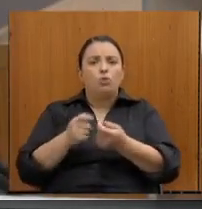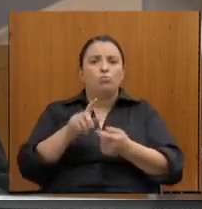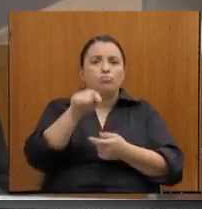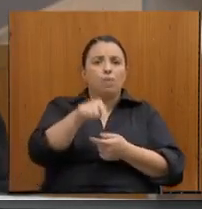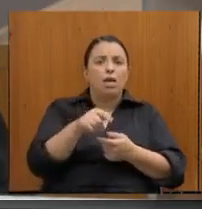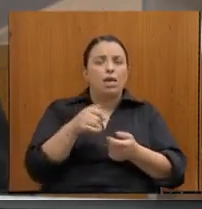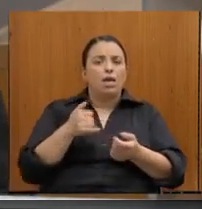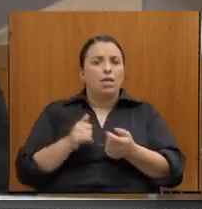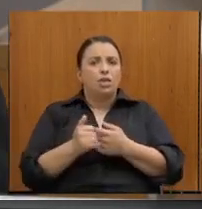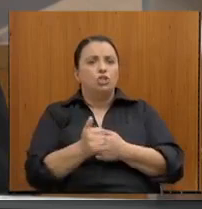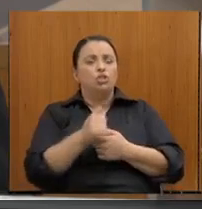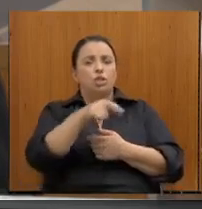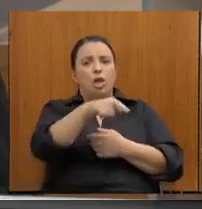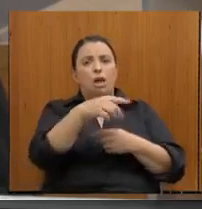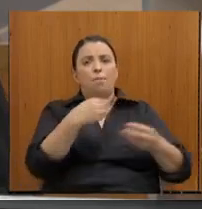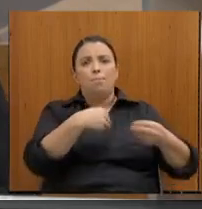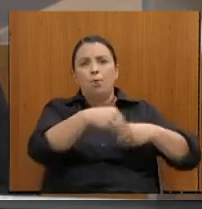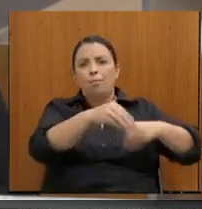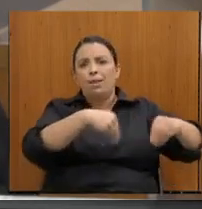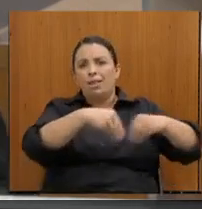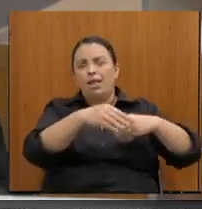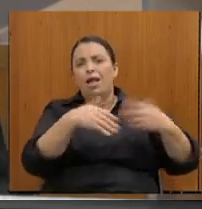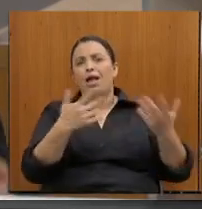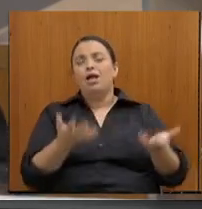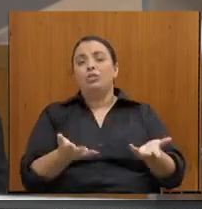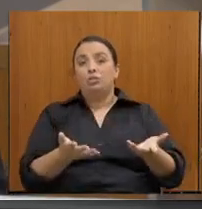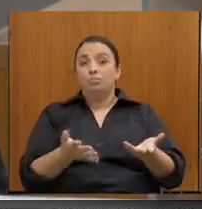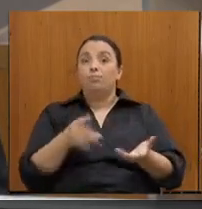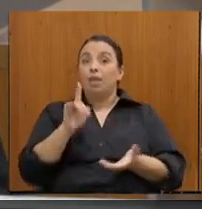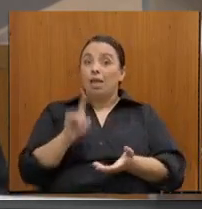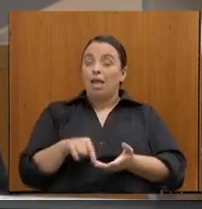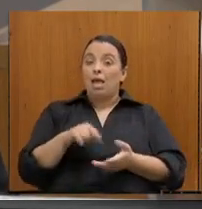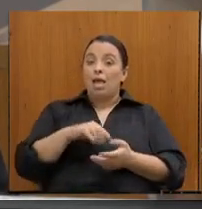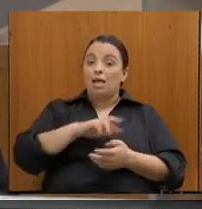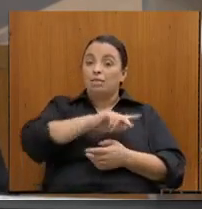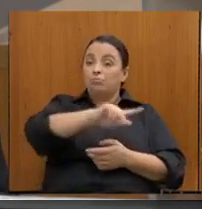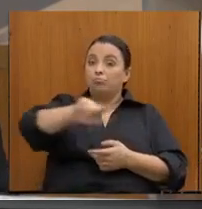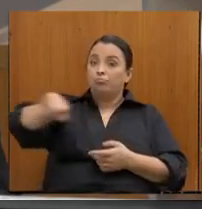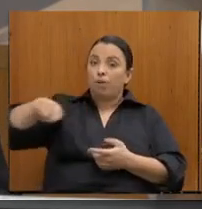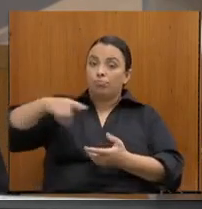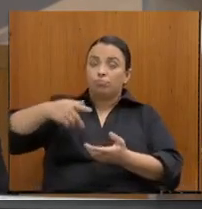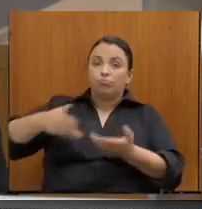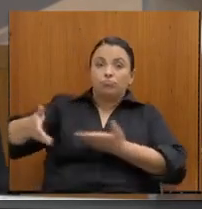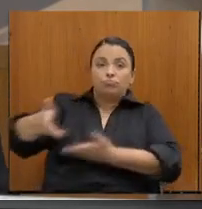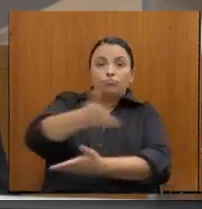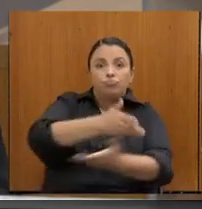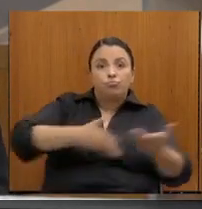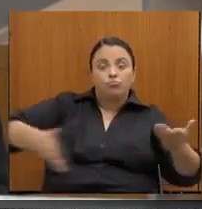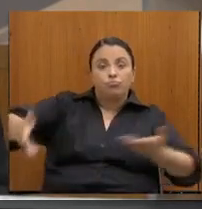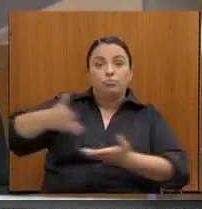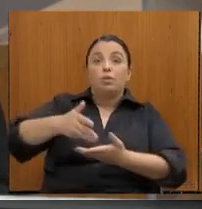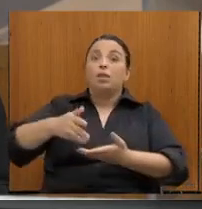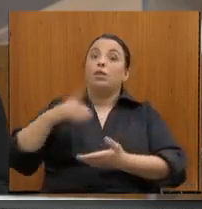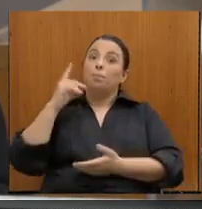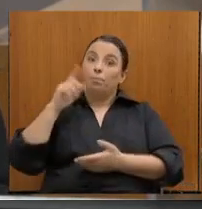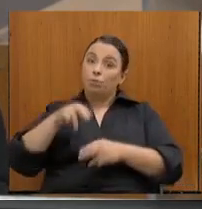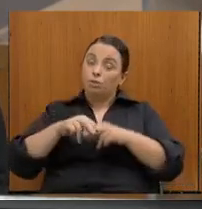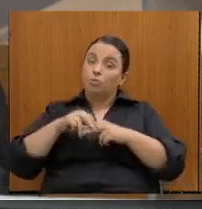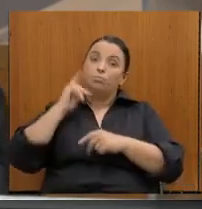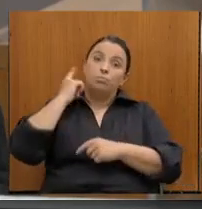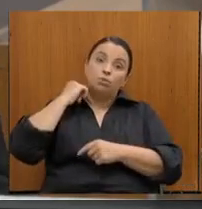setor de mobilidade como foi citado aqui é essa transversalidade faz com que Minas Gerais se candidate